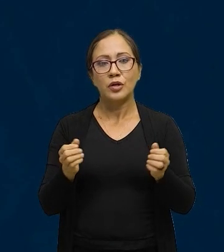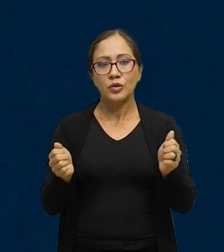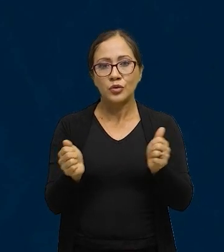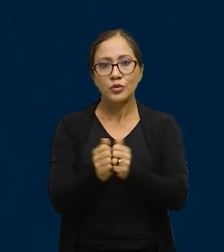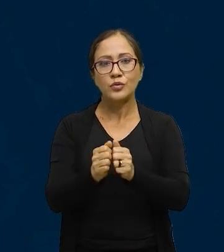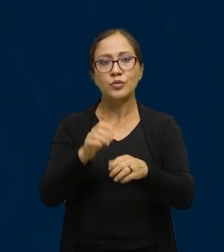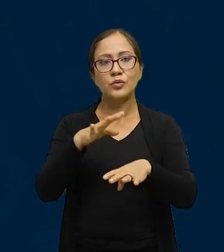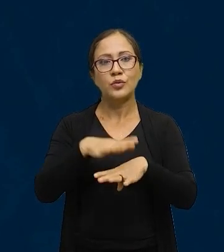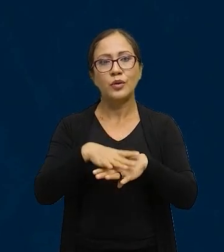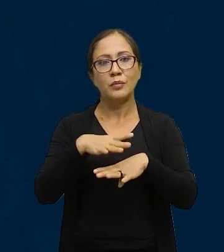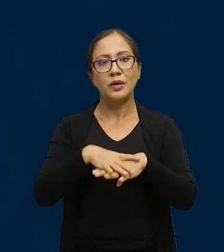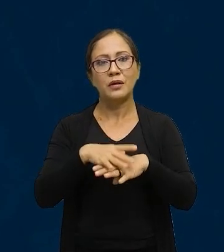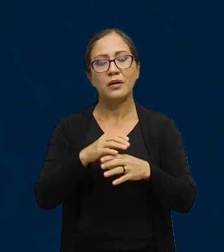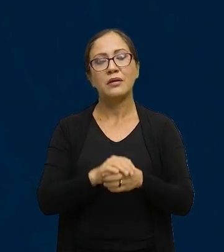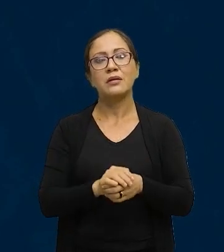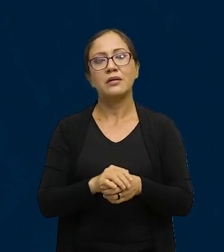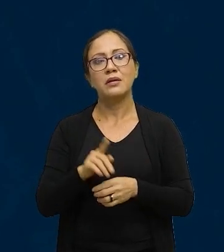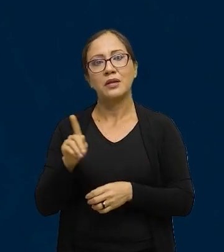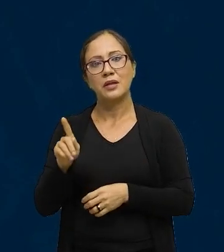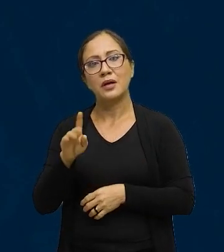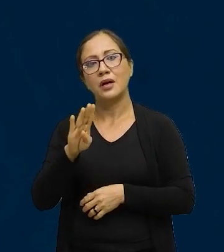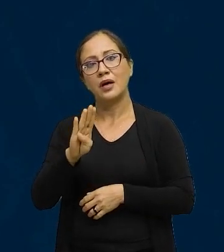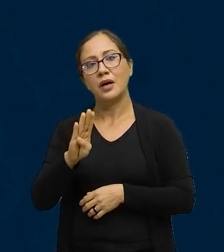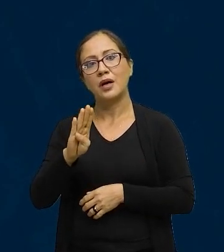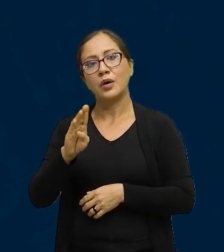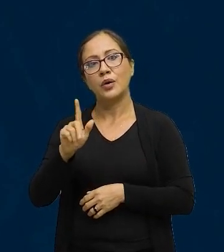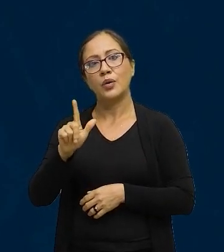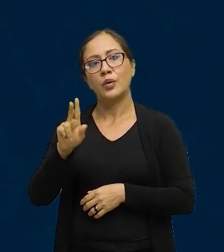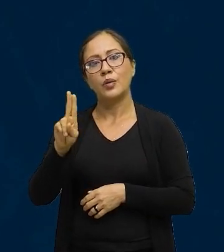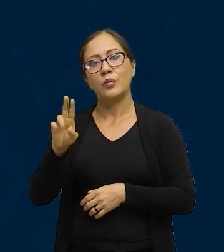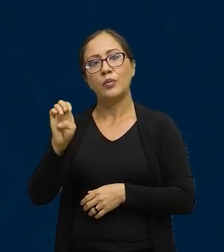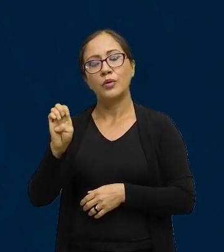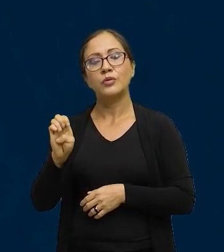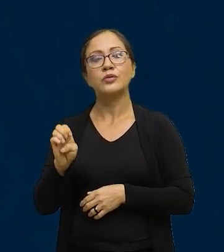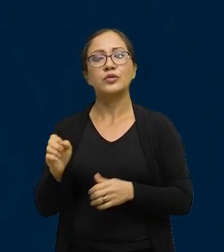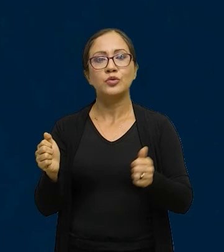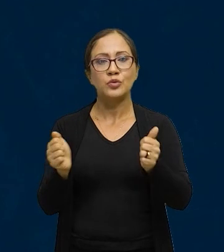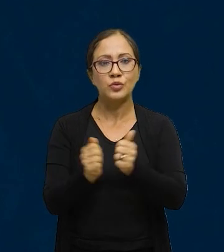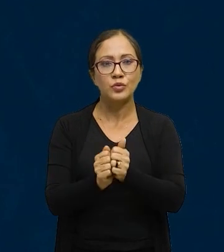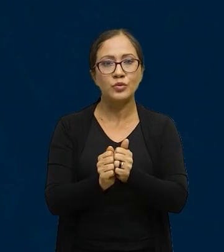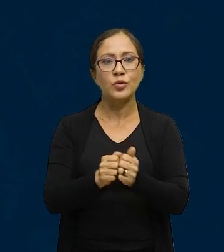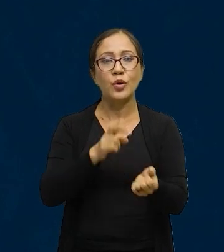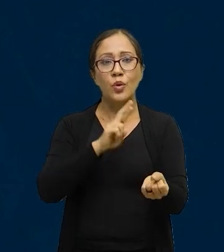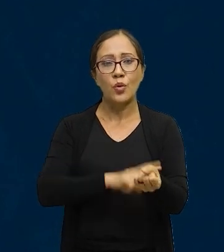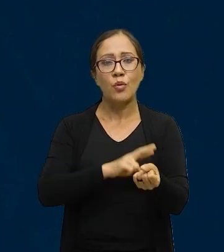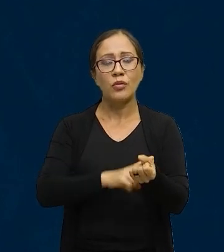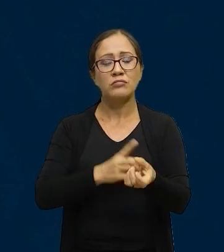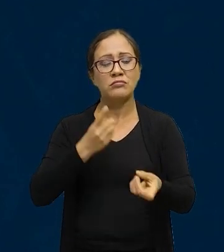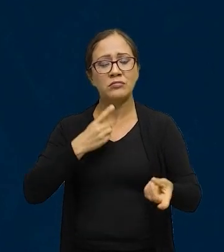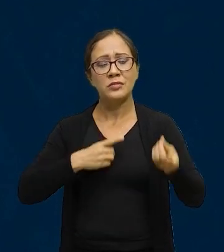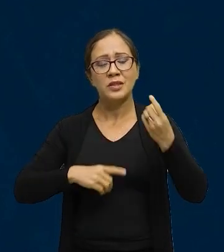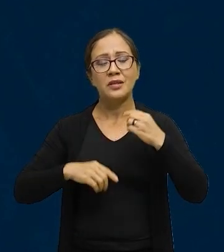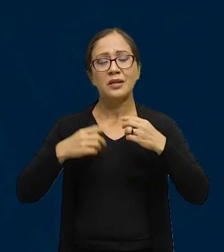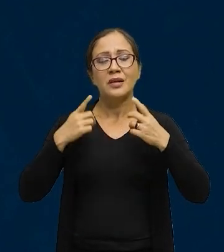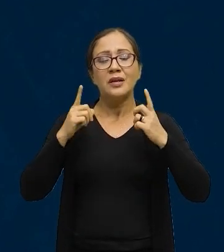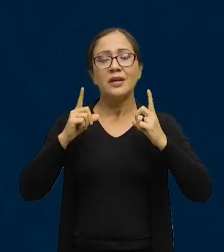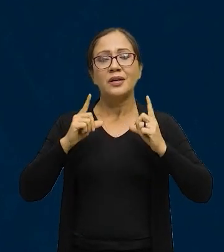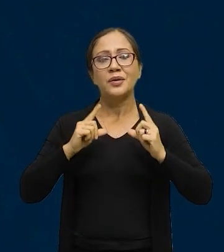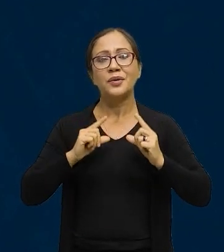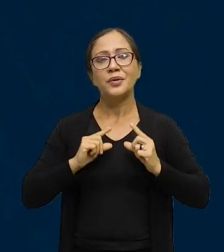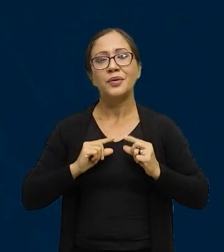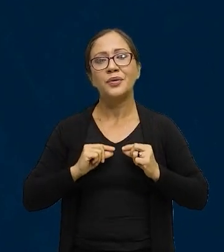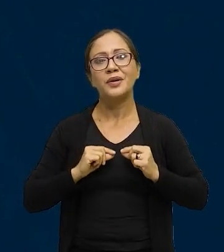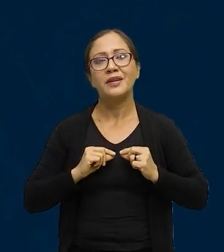D. O blues, com seu ritmo depressivo, alivia o sentimento causado pela matemática.